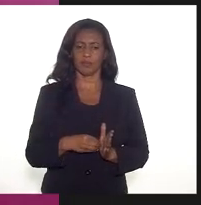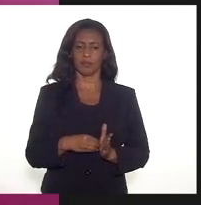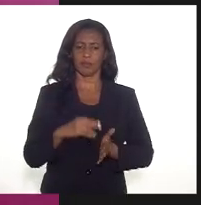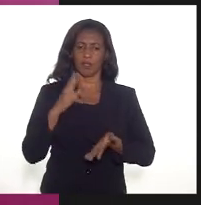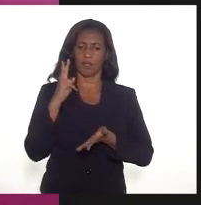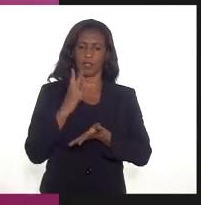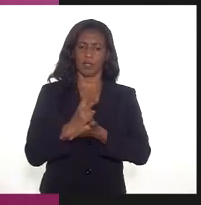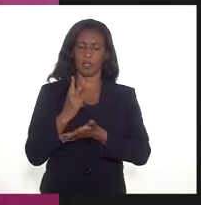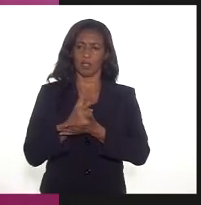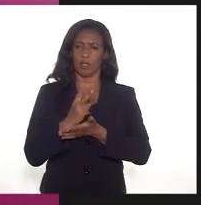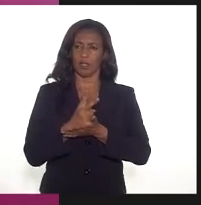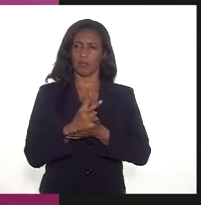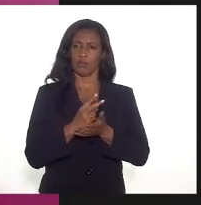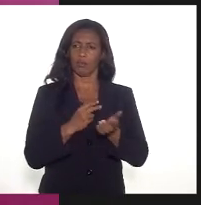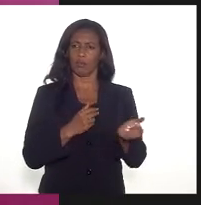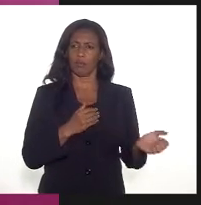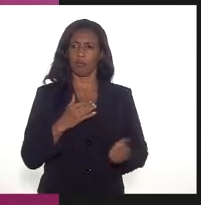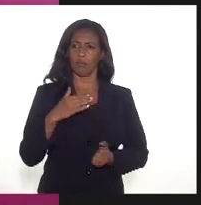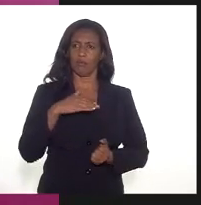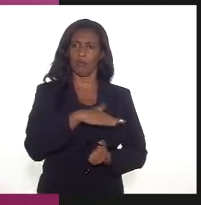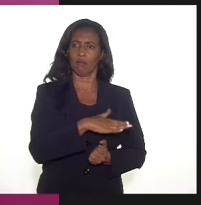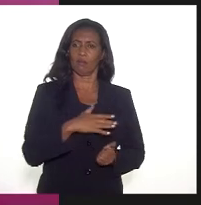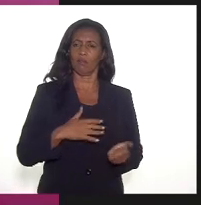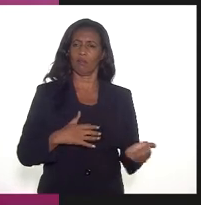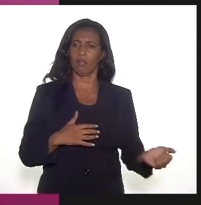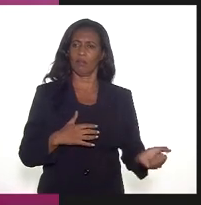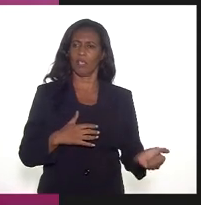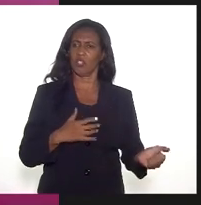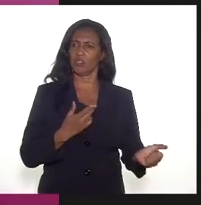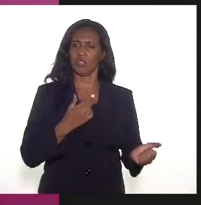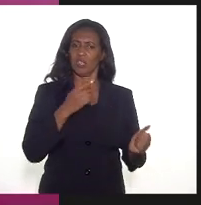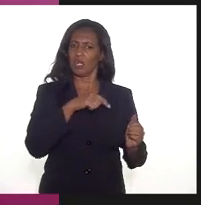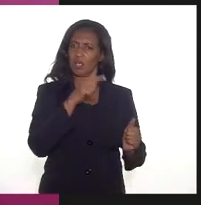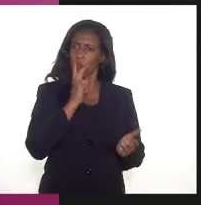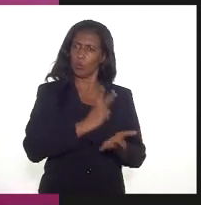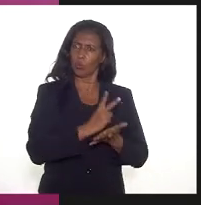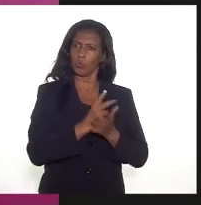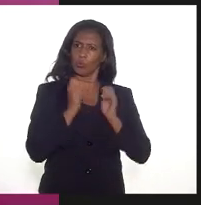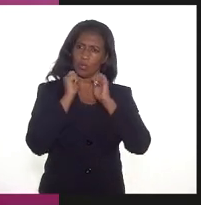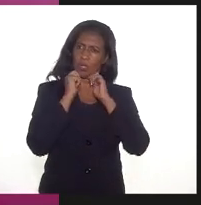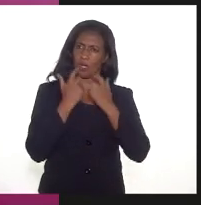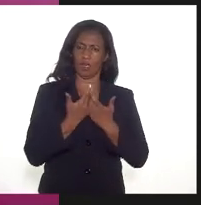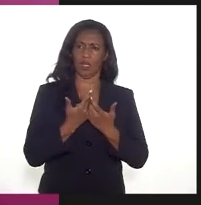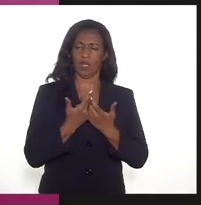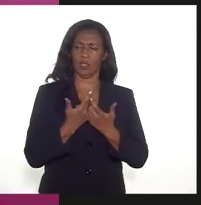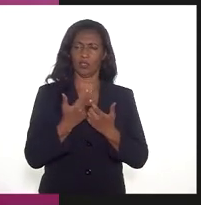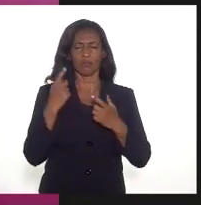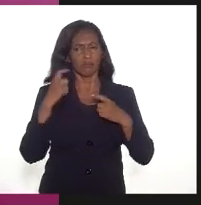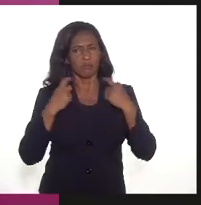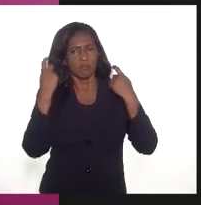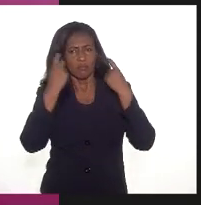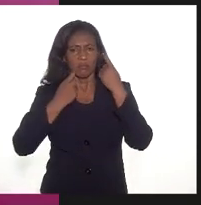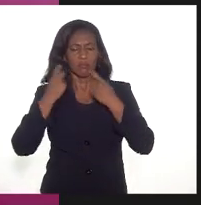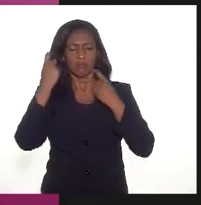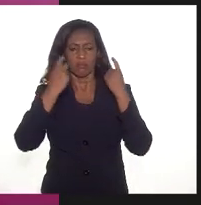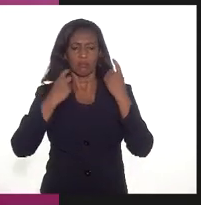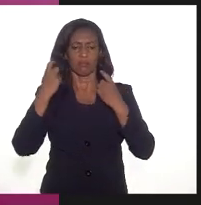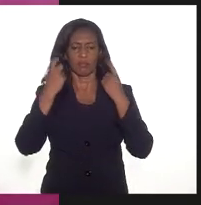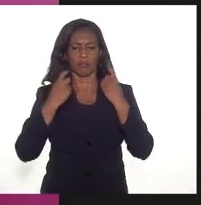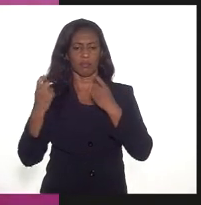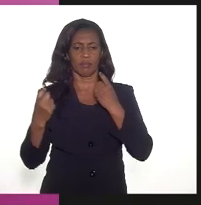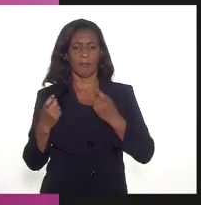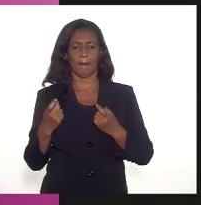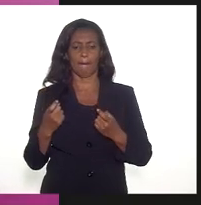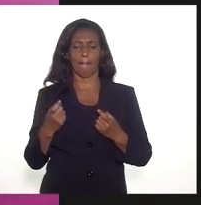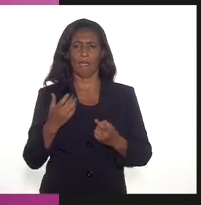ainda no gabinete, ele não saiu da casa. Então, a gente está preocupado com